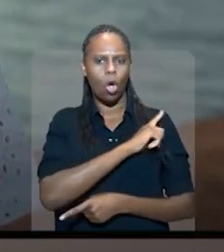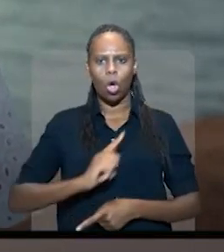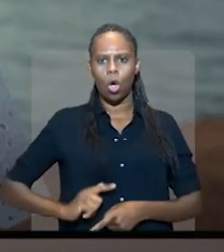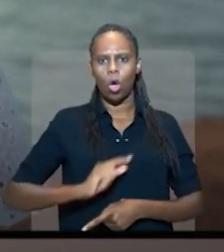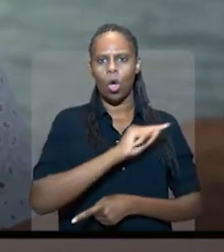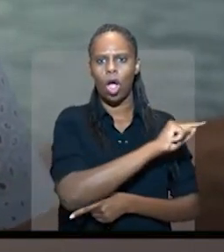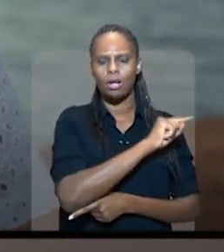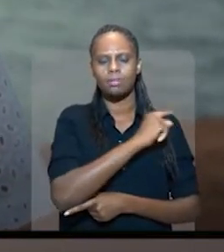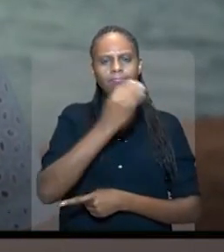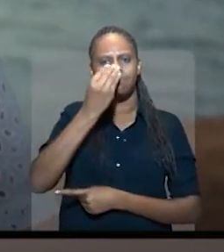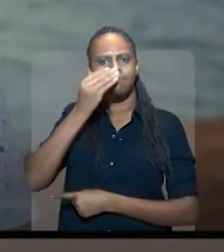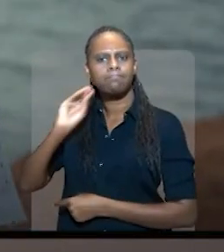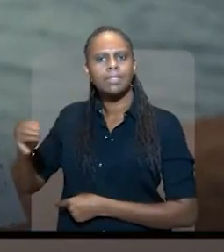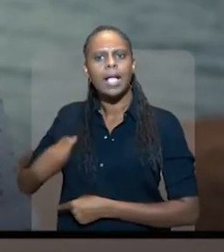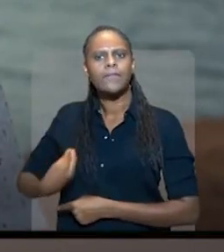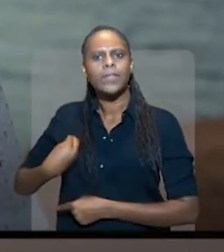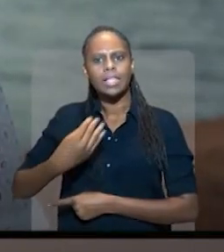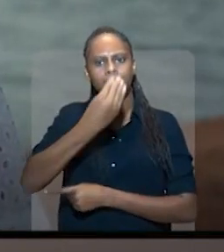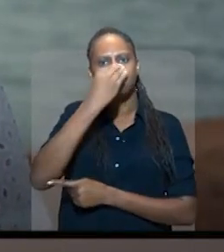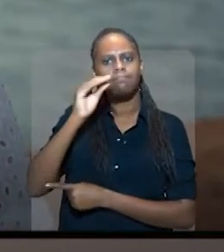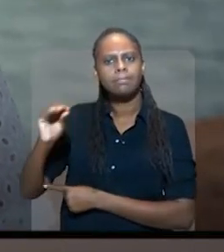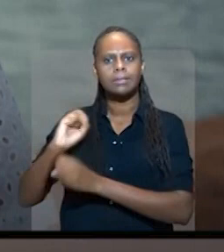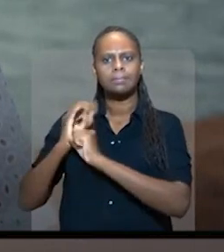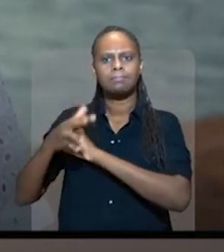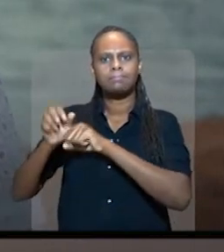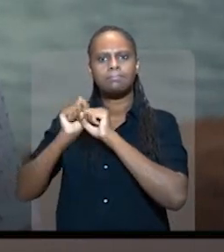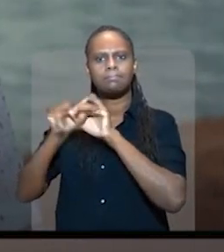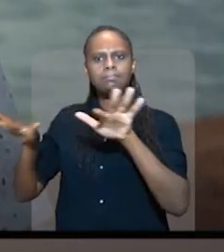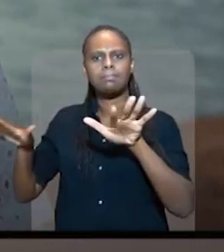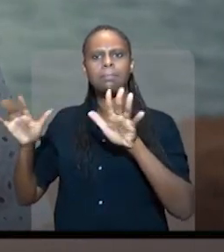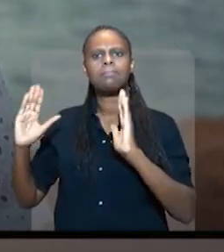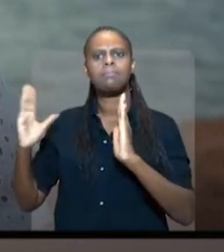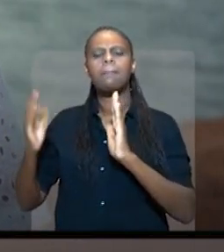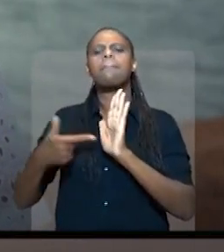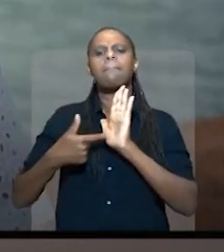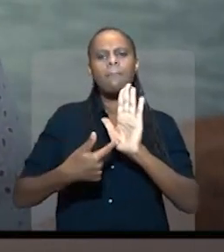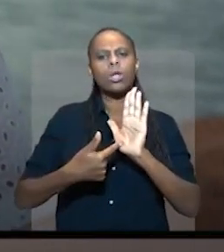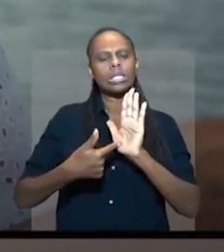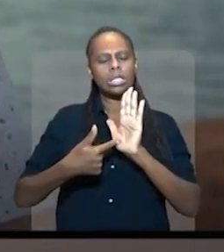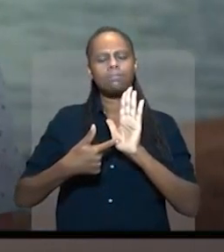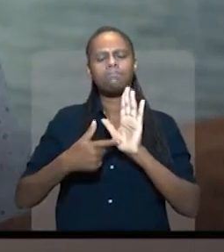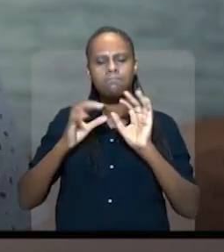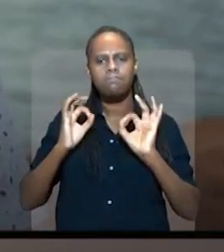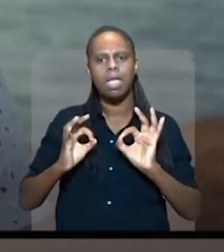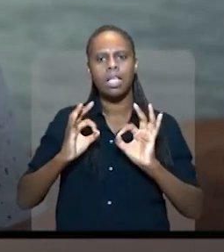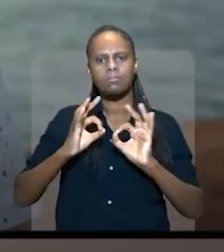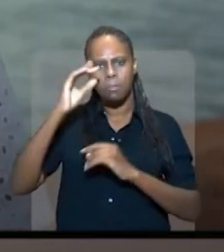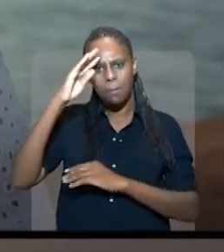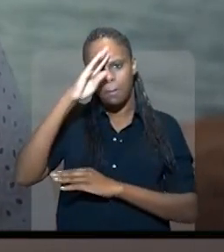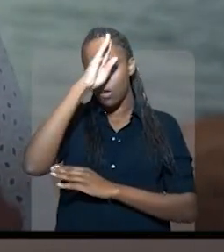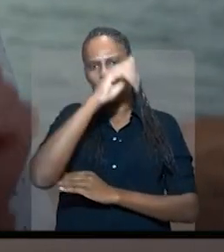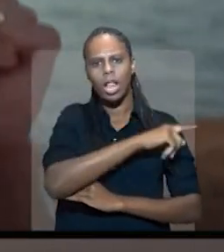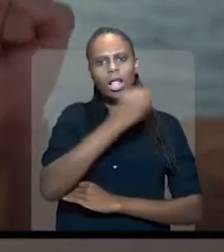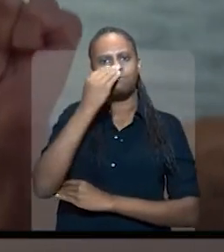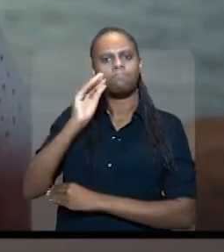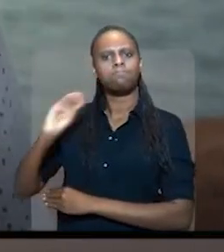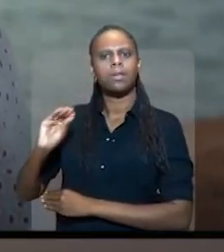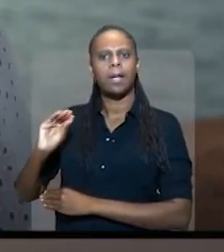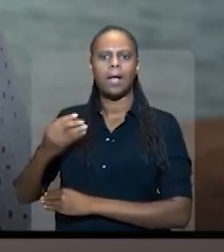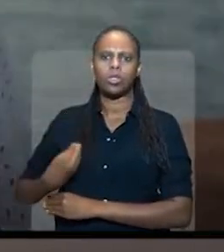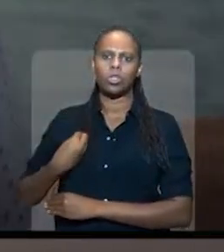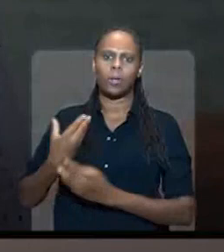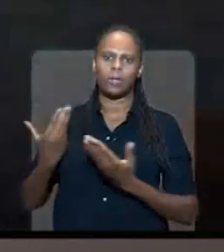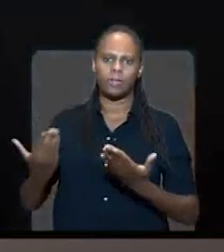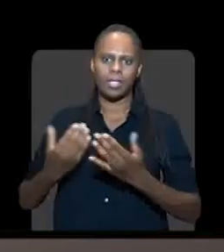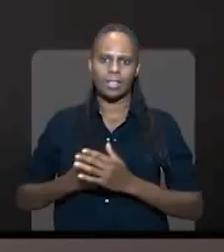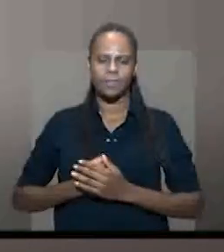pela vida, o descaso com a pandemia, mostra com muita clareza o descaso de Bolsonaro pela